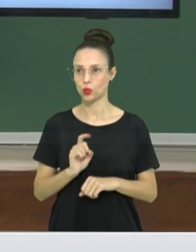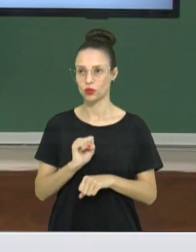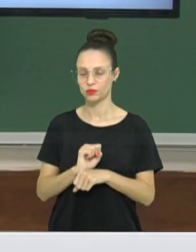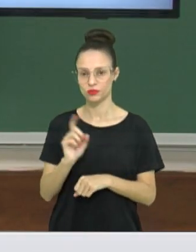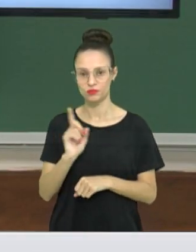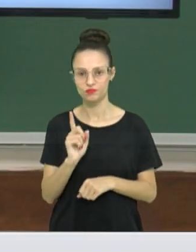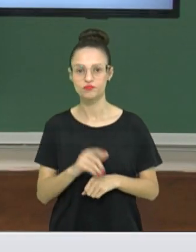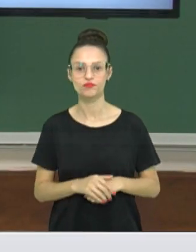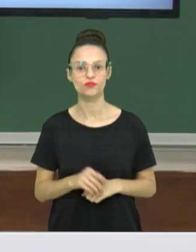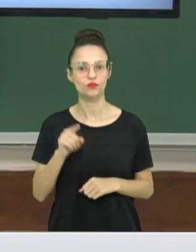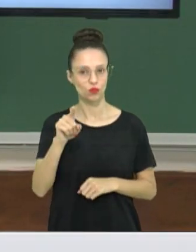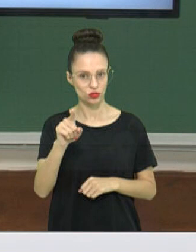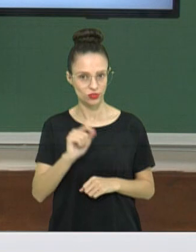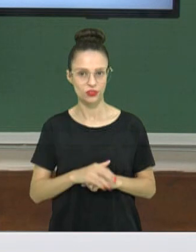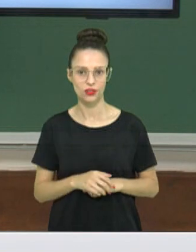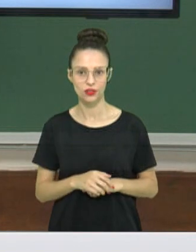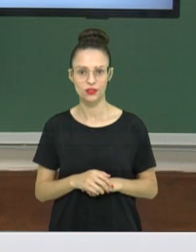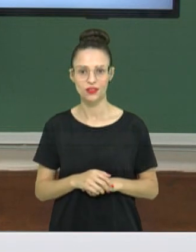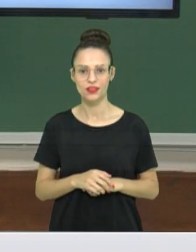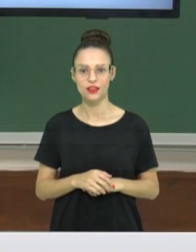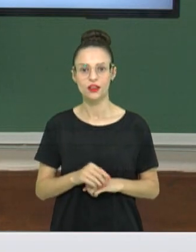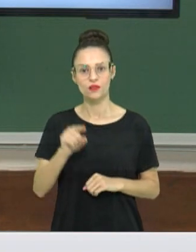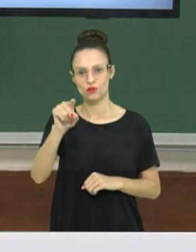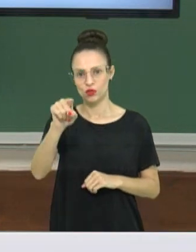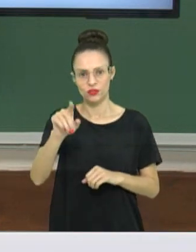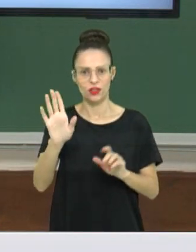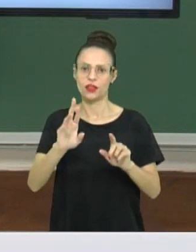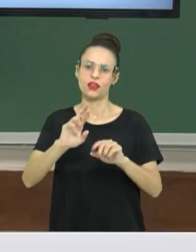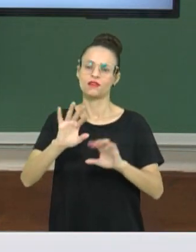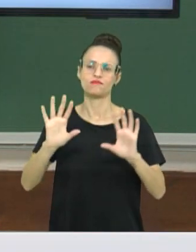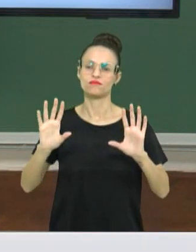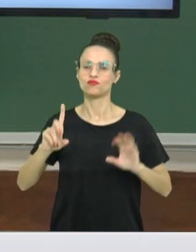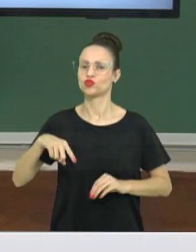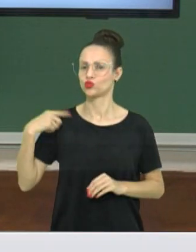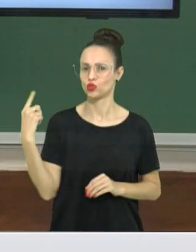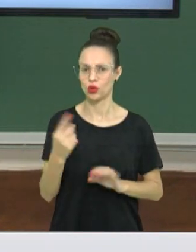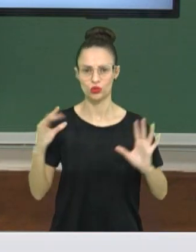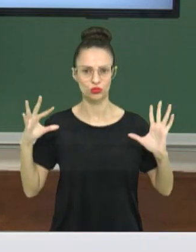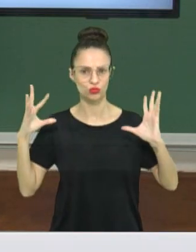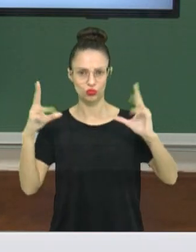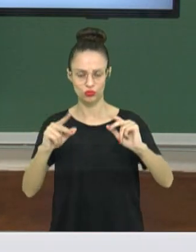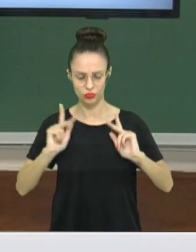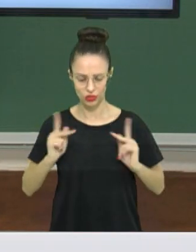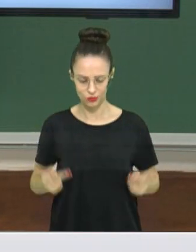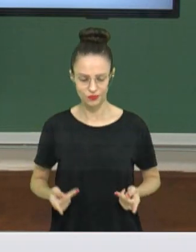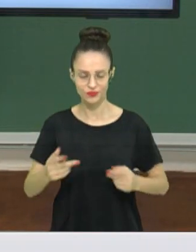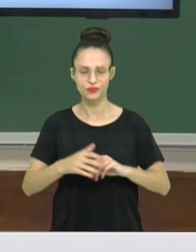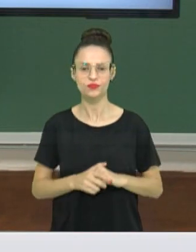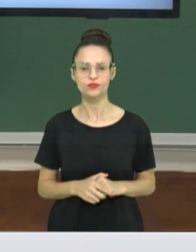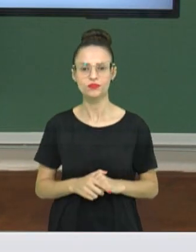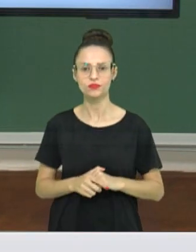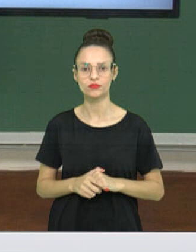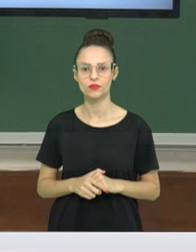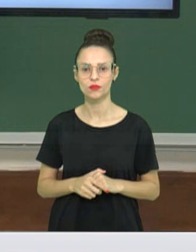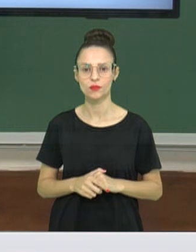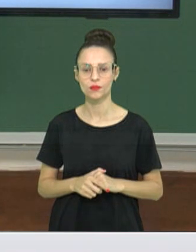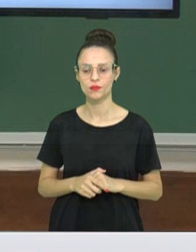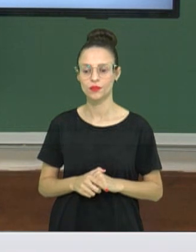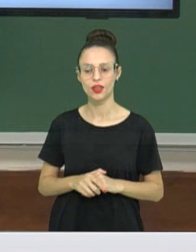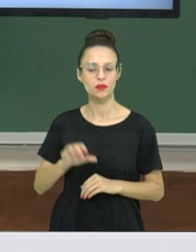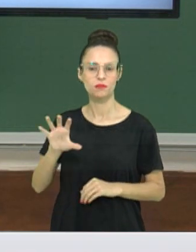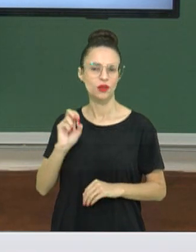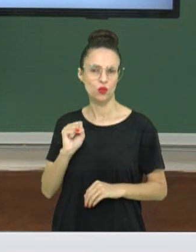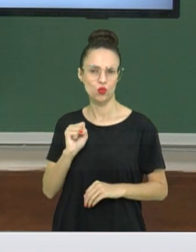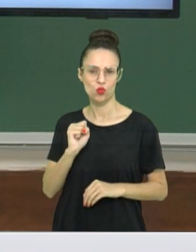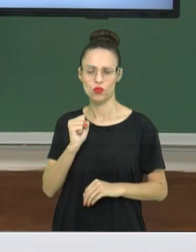Você adquiriu, quando a professora fala você, eu não estou falando você, estou falando nós todos, o ser humano. Leva uma fêmea para